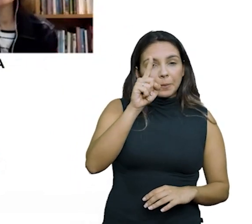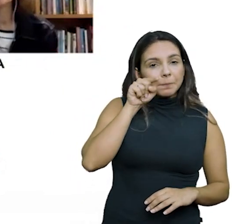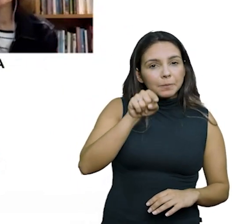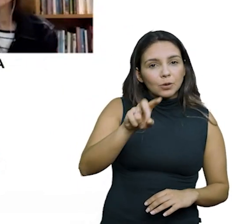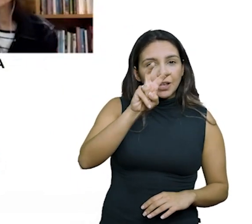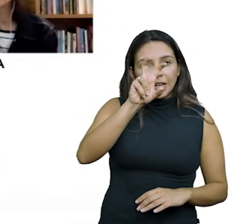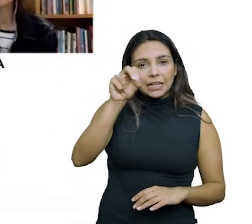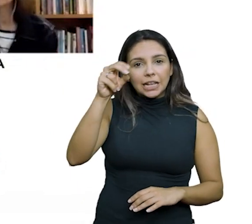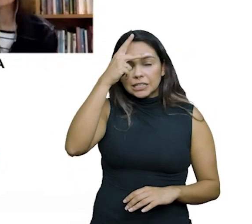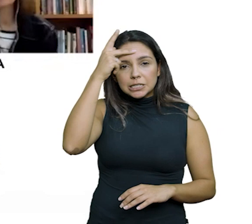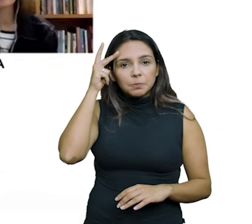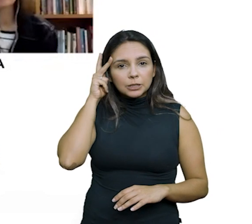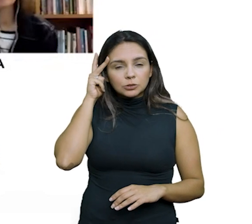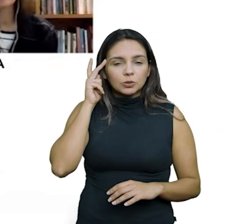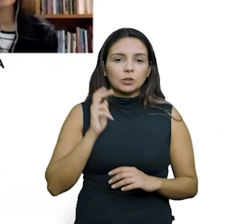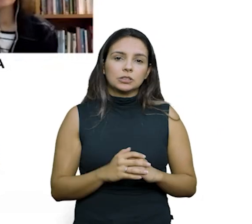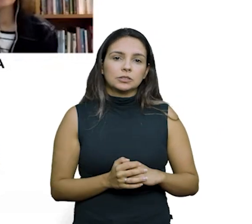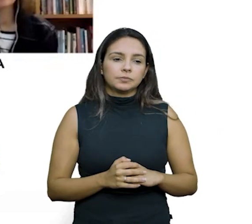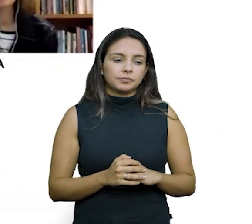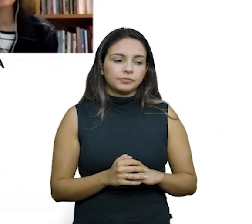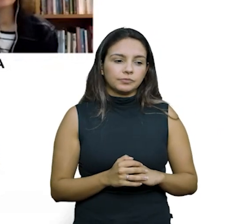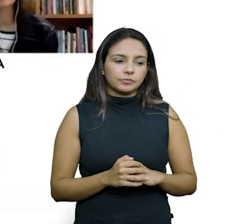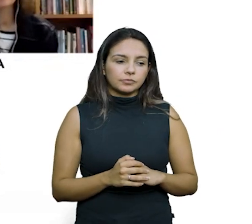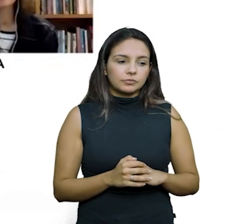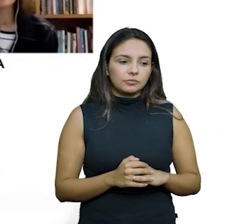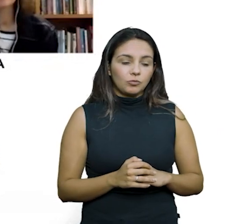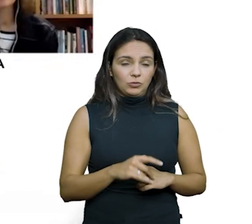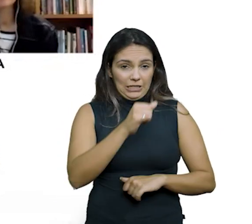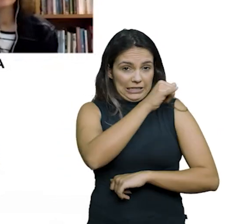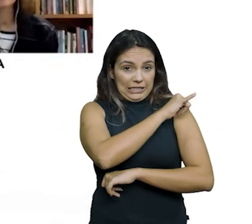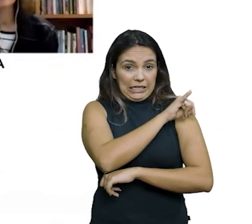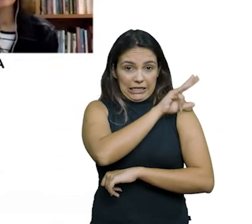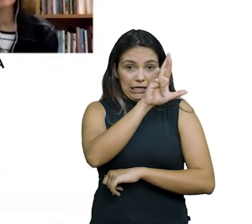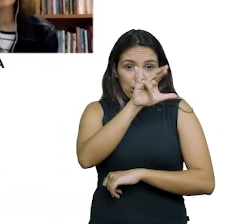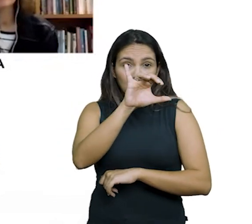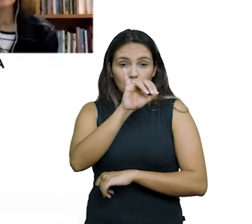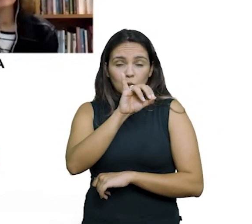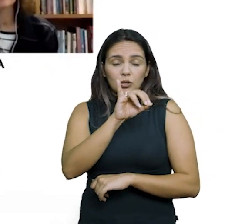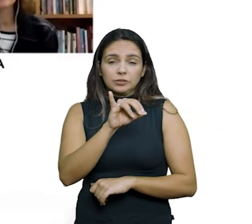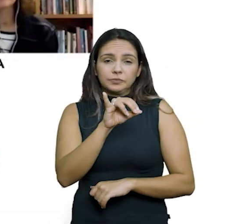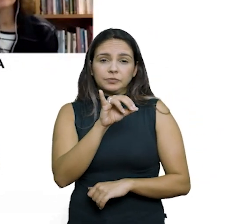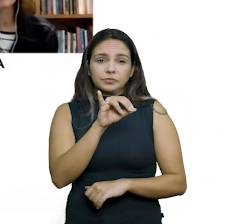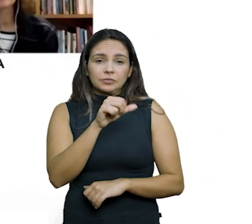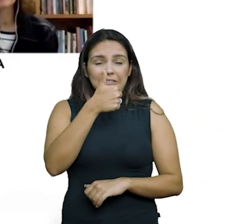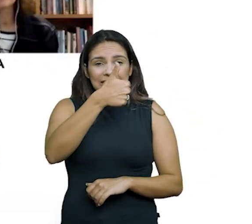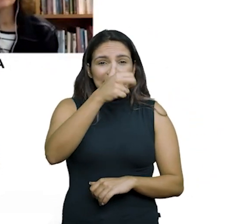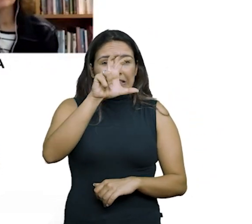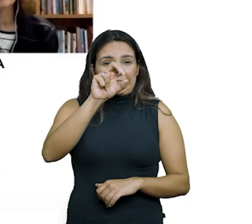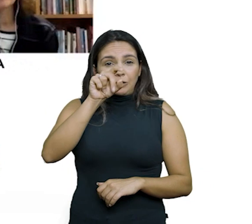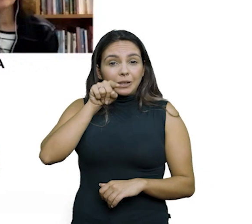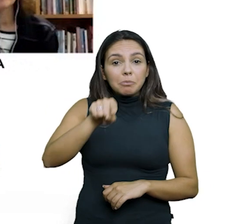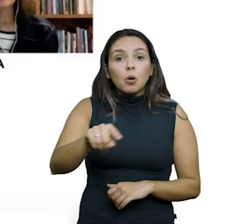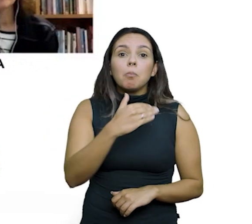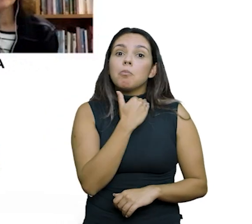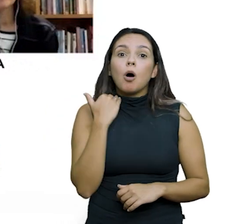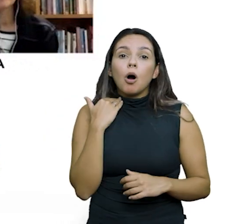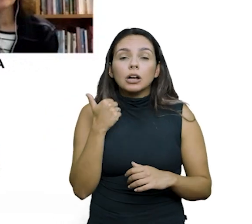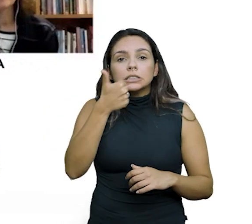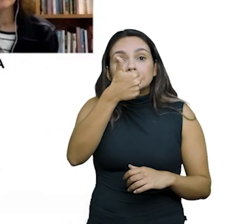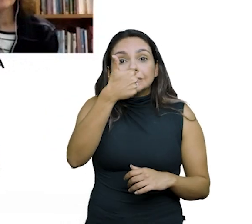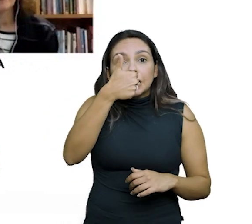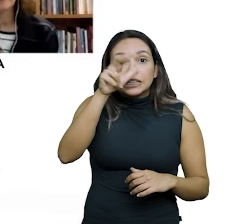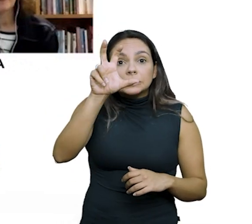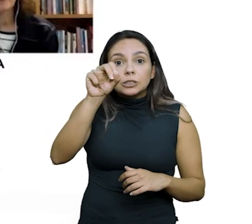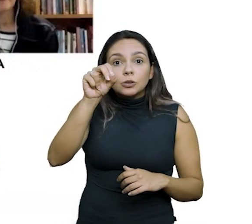Sérgio Abranches, no andar da carruagem, principalmente como que aconteceu no Rio de Janeiro essa semana, vai chegar a 150 mil mortes. Gente, o